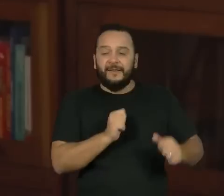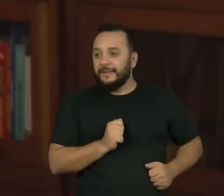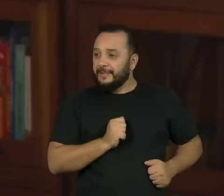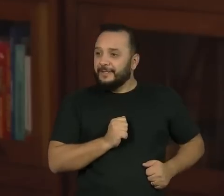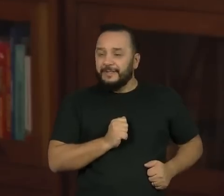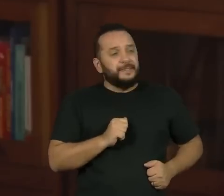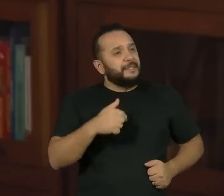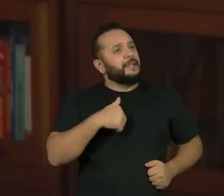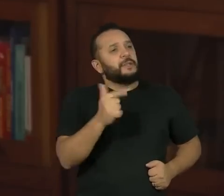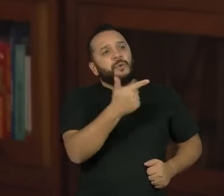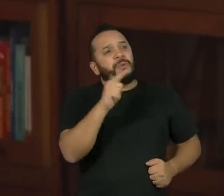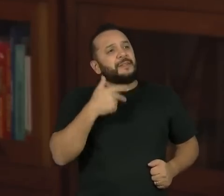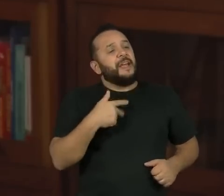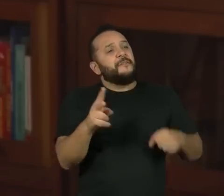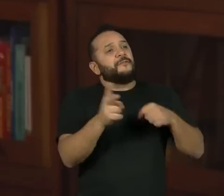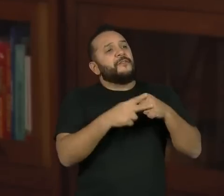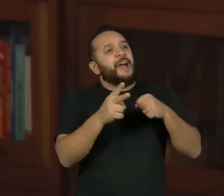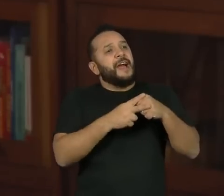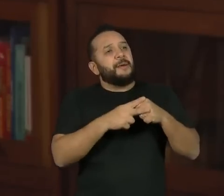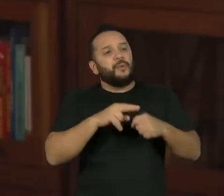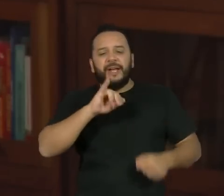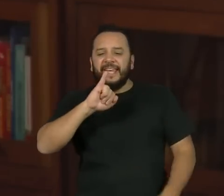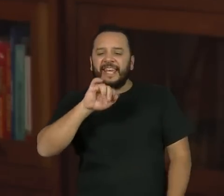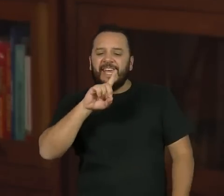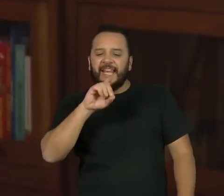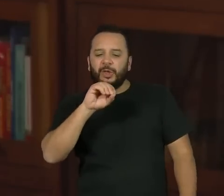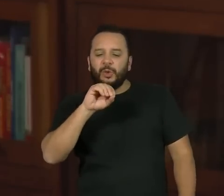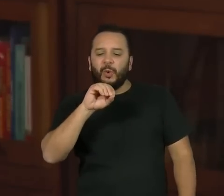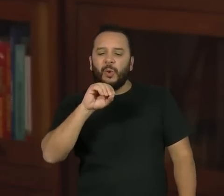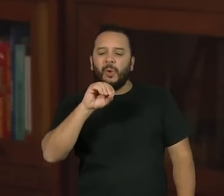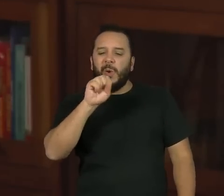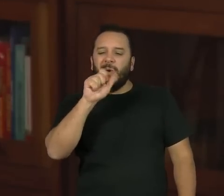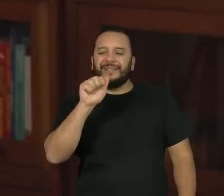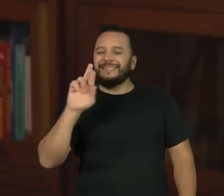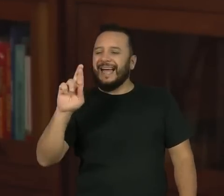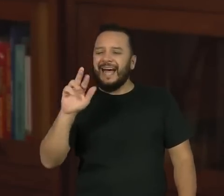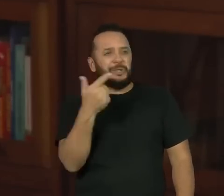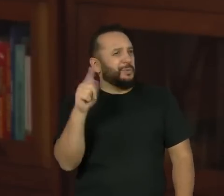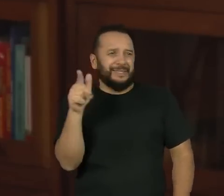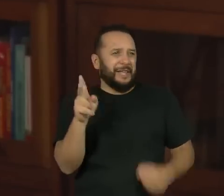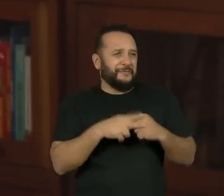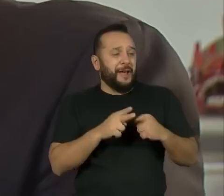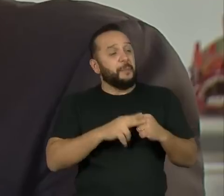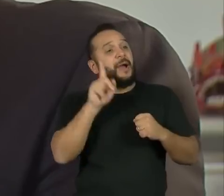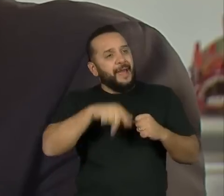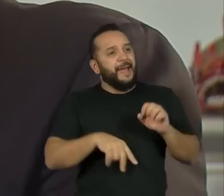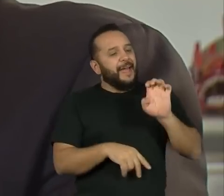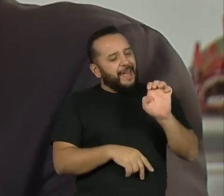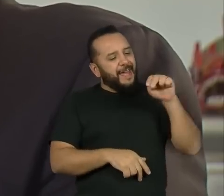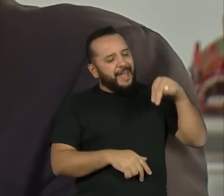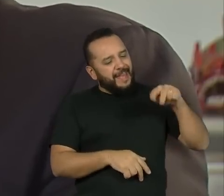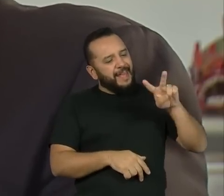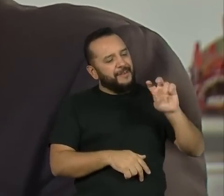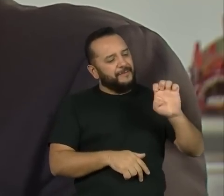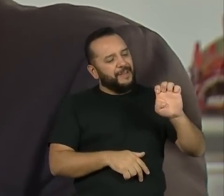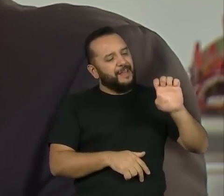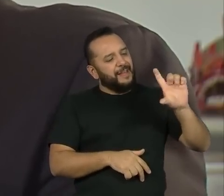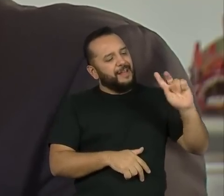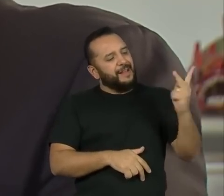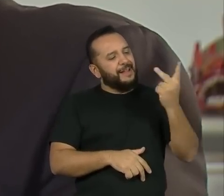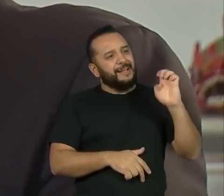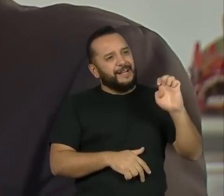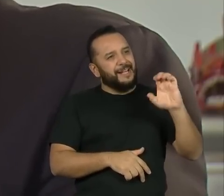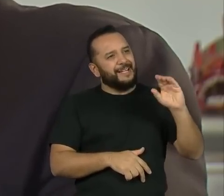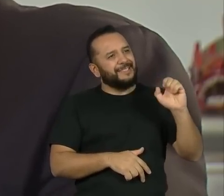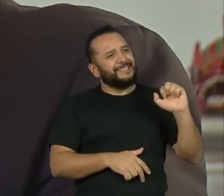que não existe o verbo idosar. O verbo é envelhecer. Terezinha acha que o termo velho